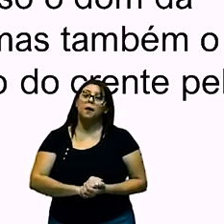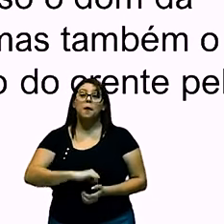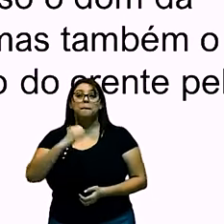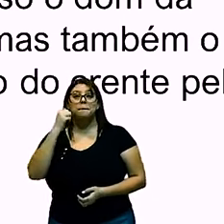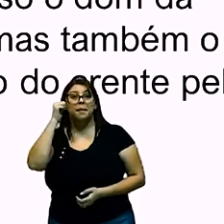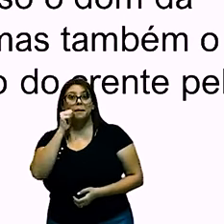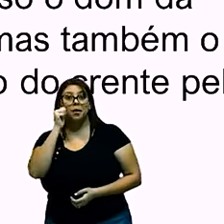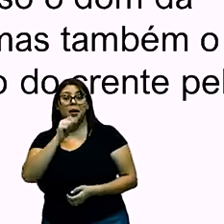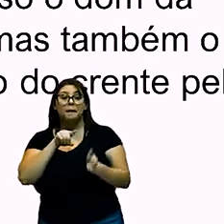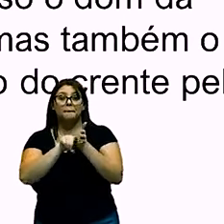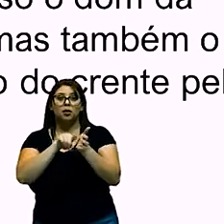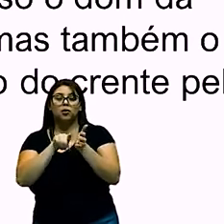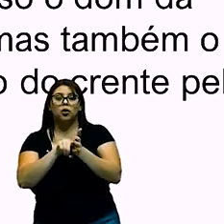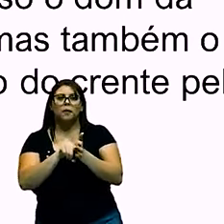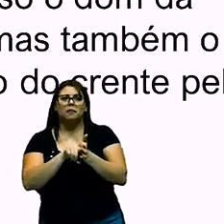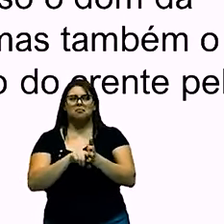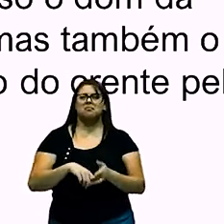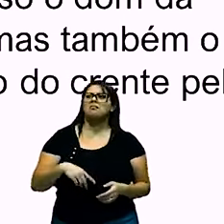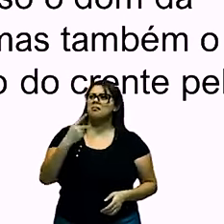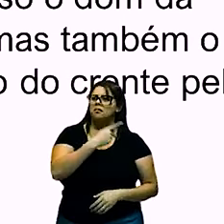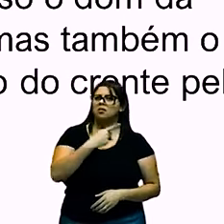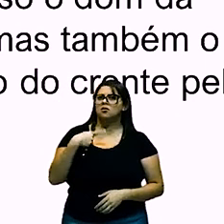alto a baixo e não de baixo para cima?